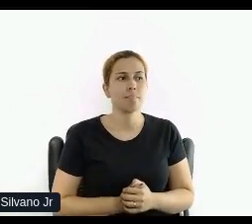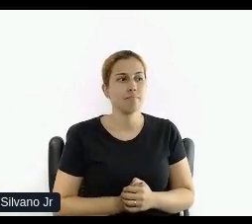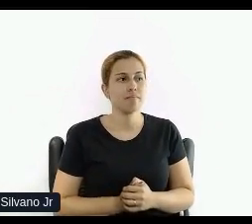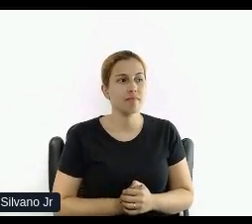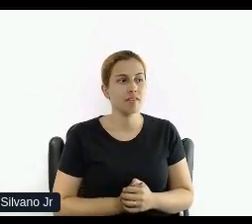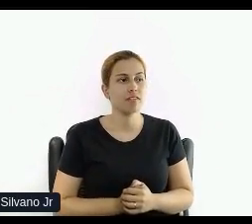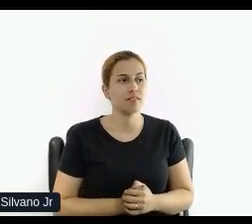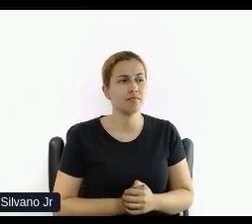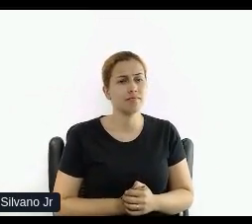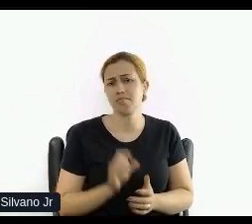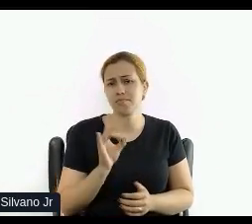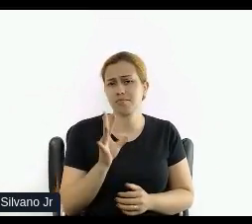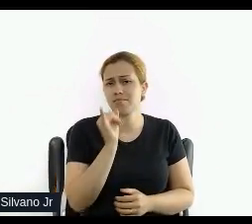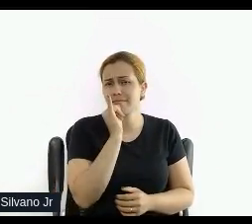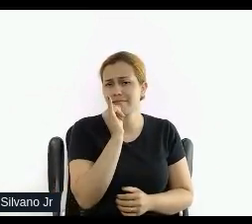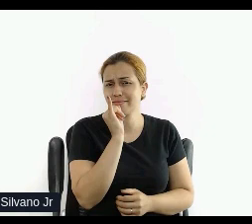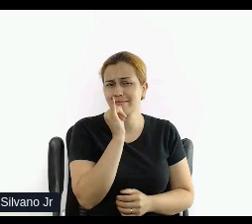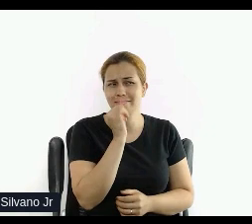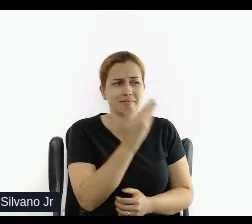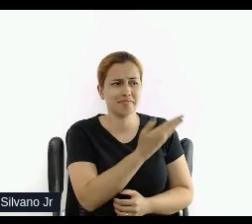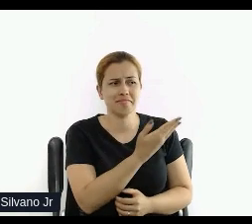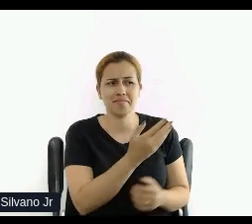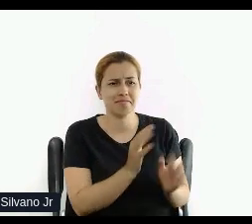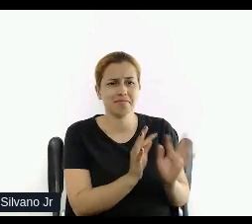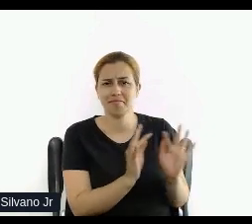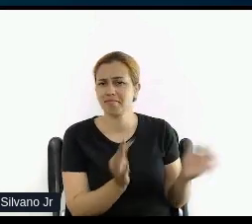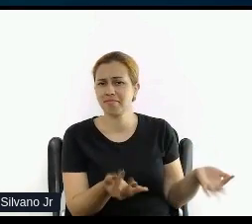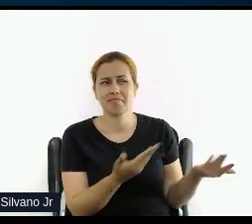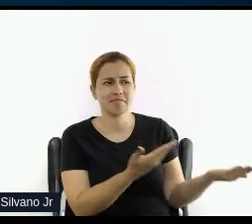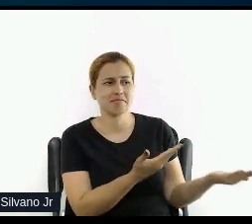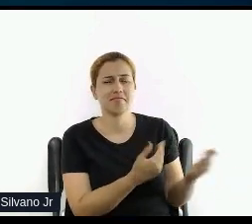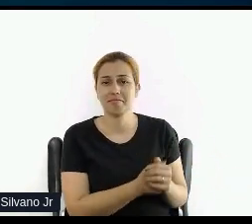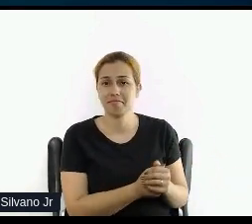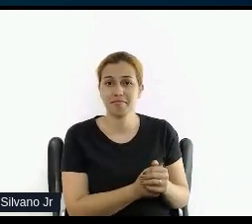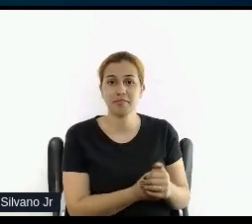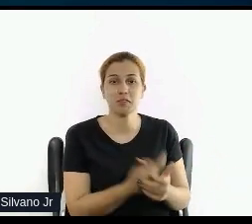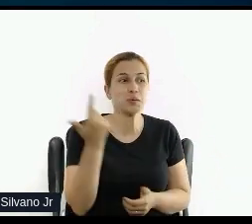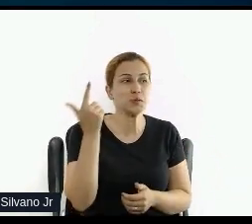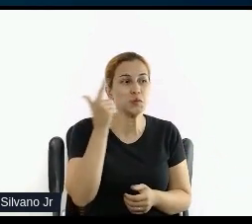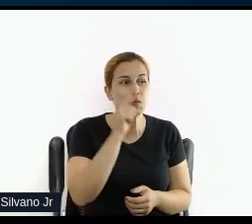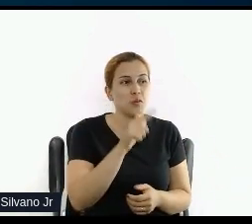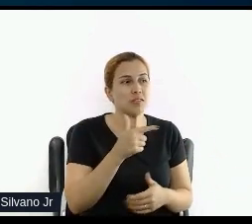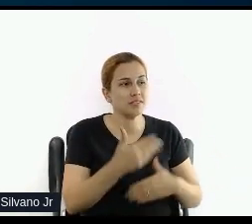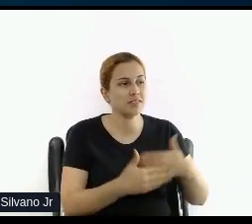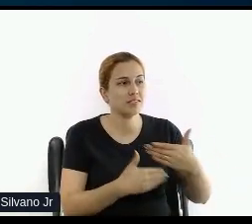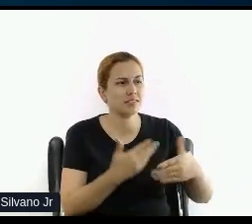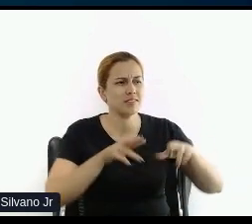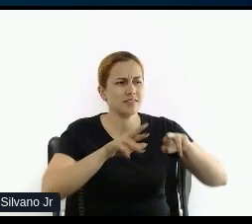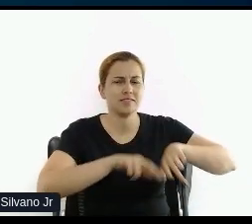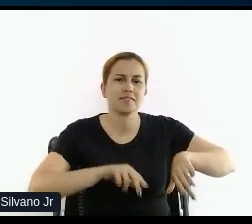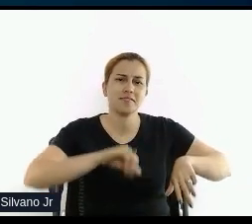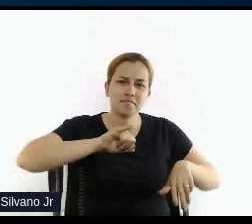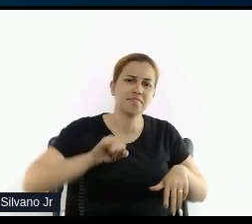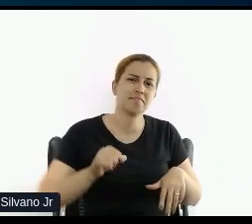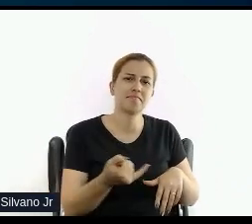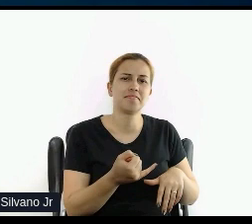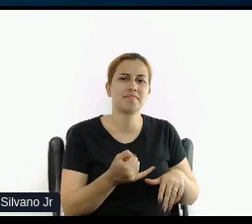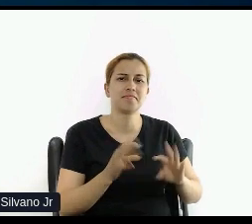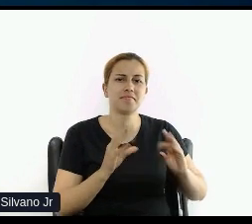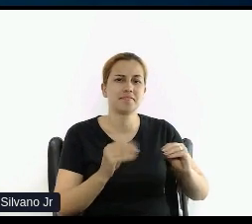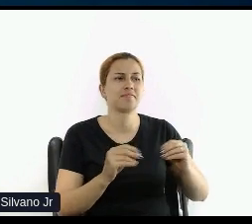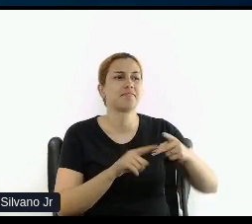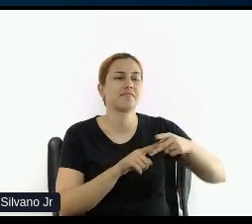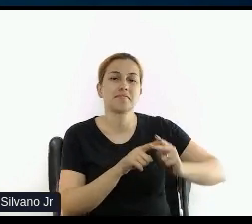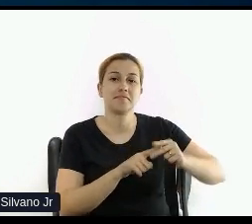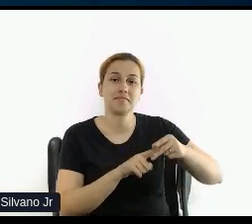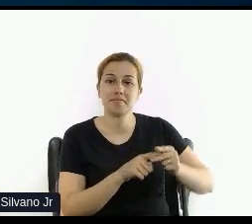só exemplos, pessoal, exemplos bem pontuais, mas a gente consegue estar tirando e aproveitando muito mais dessas ferramentas. Então, da mesma